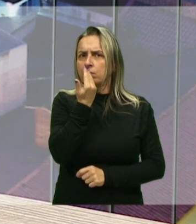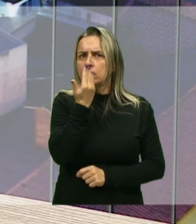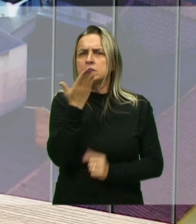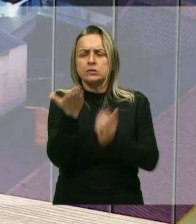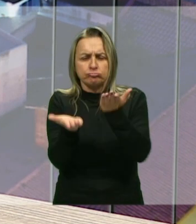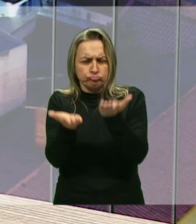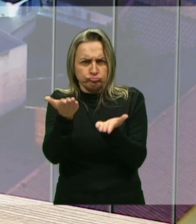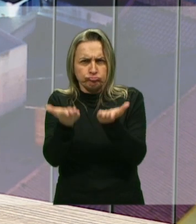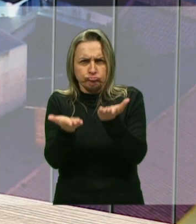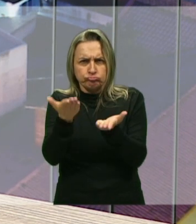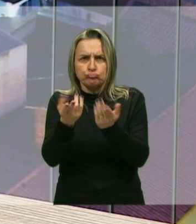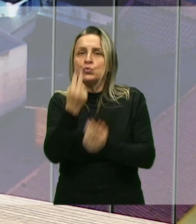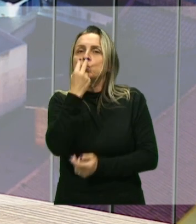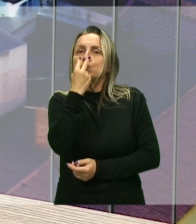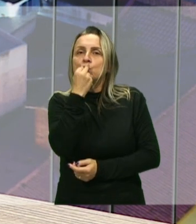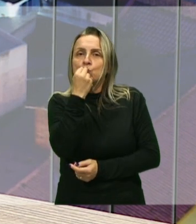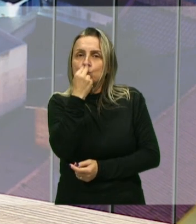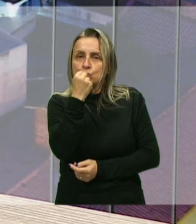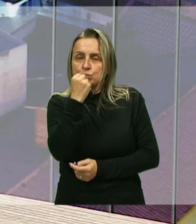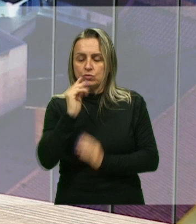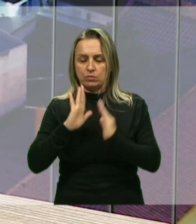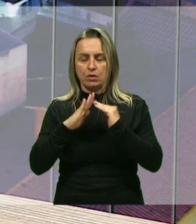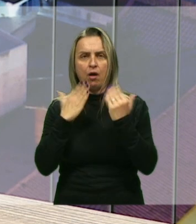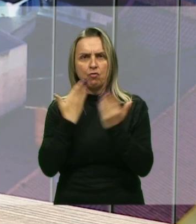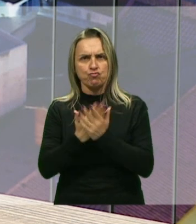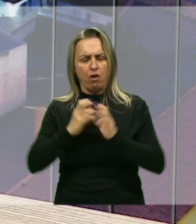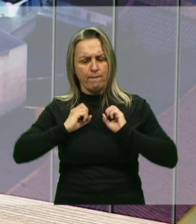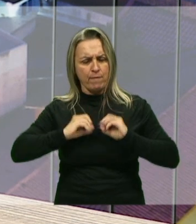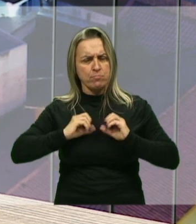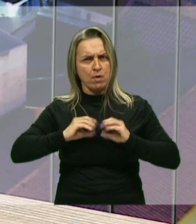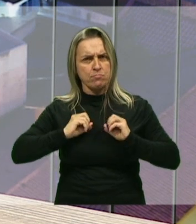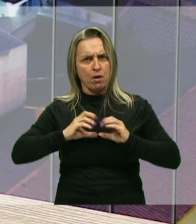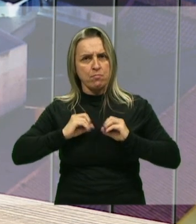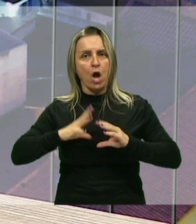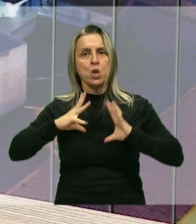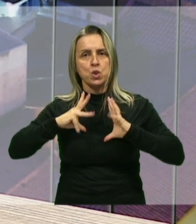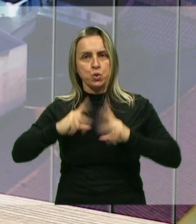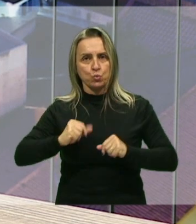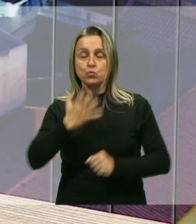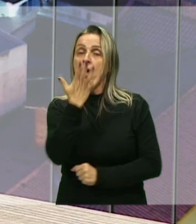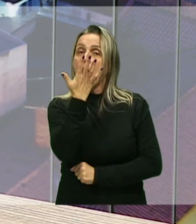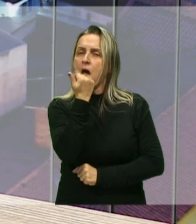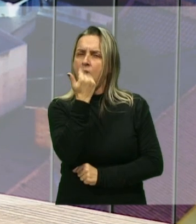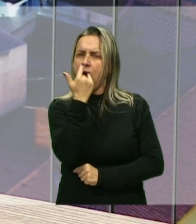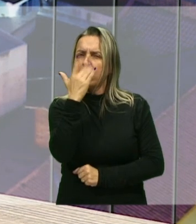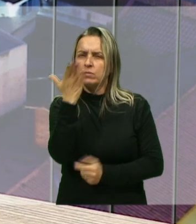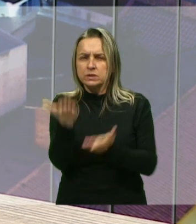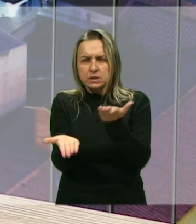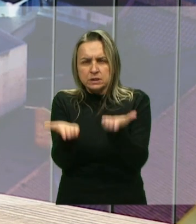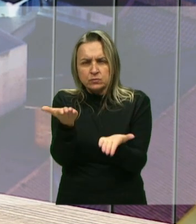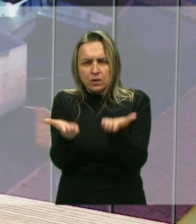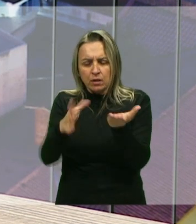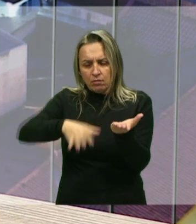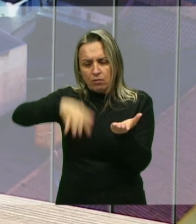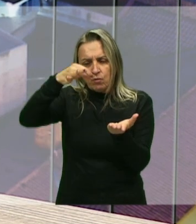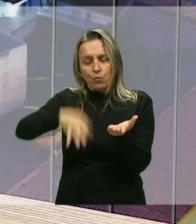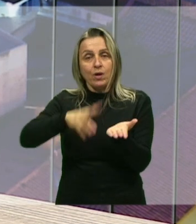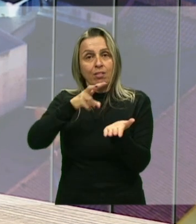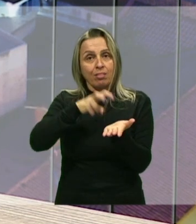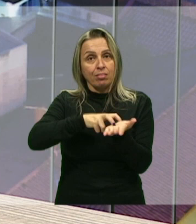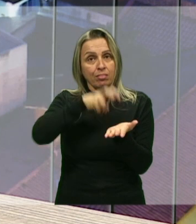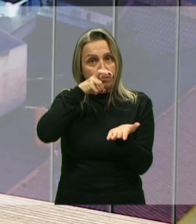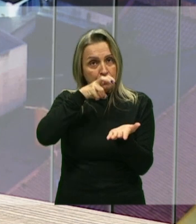cão pelo nutricionista, ao qual a escola passa tudo certinho para a gente. E a alimentação é feita durante a manhã e a noite,